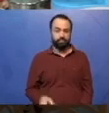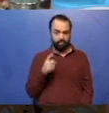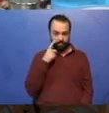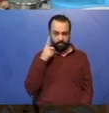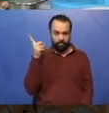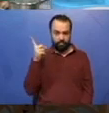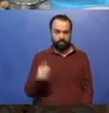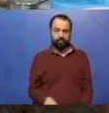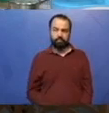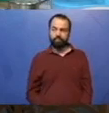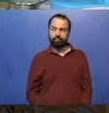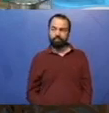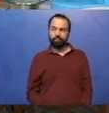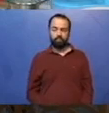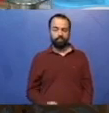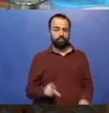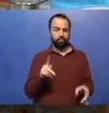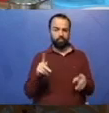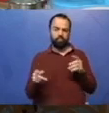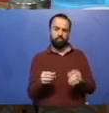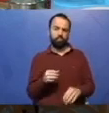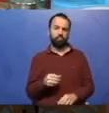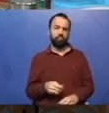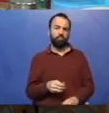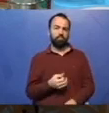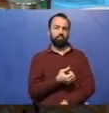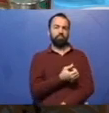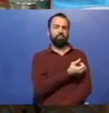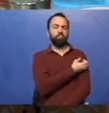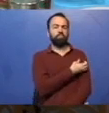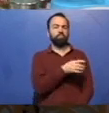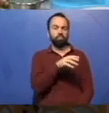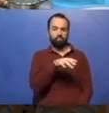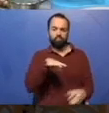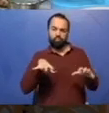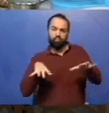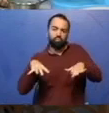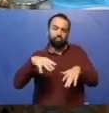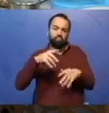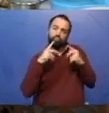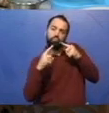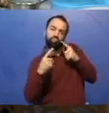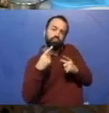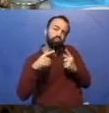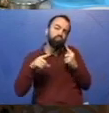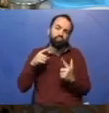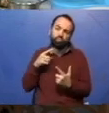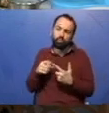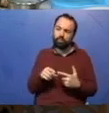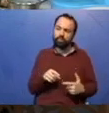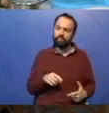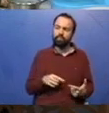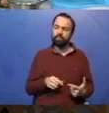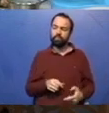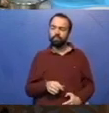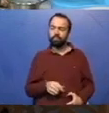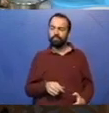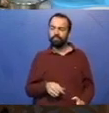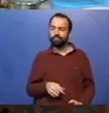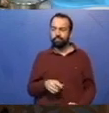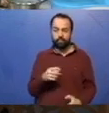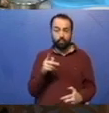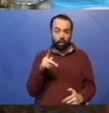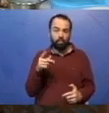Olha lá, a professora com os alunos no laboratório. Vamos fazer a leitura de imagem da página 273.